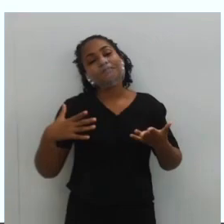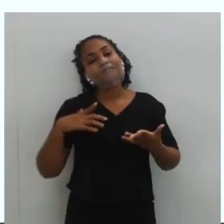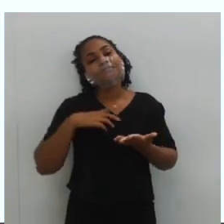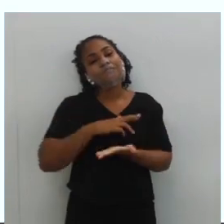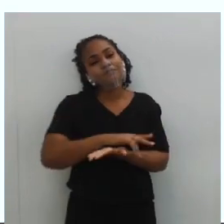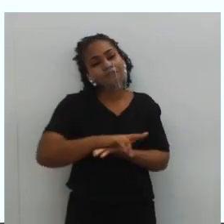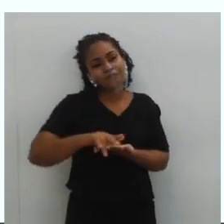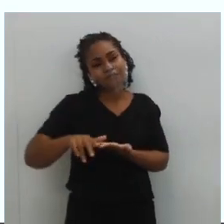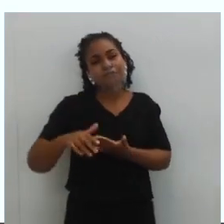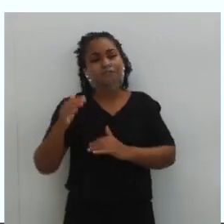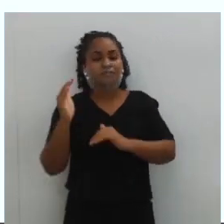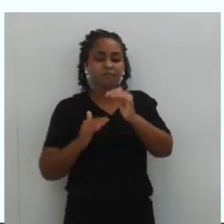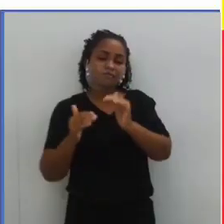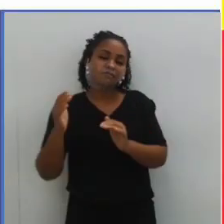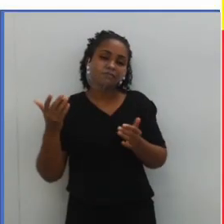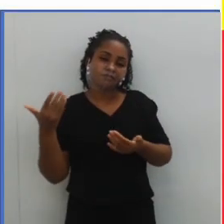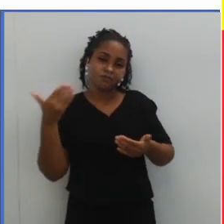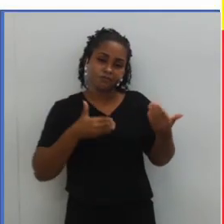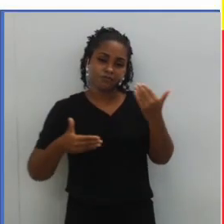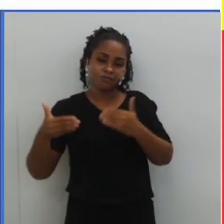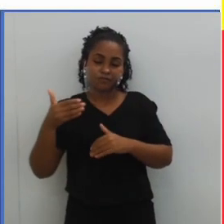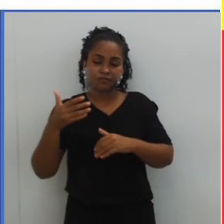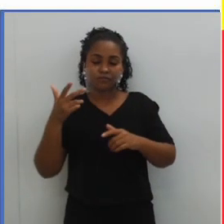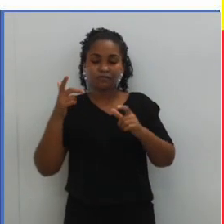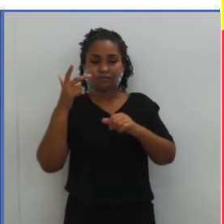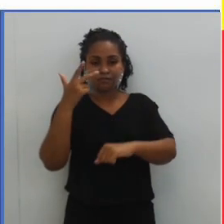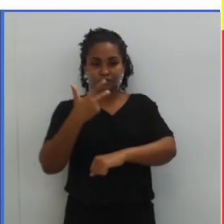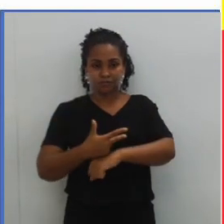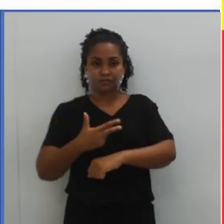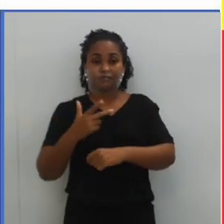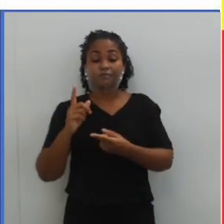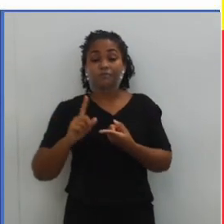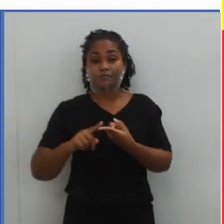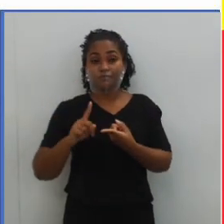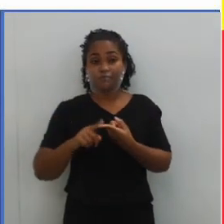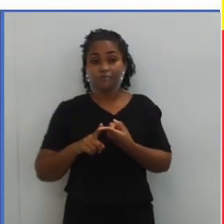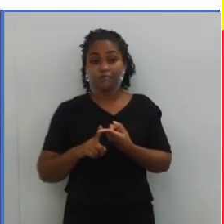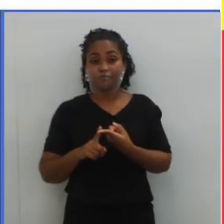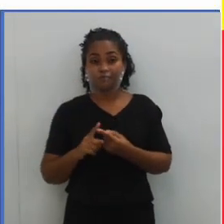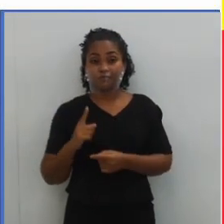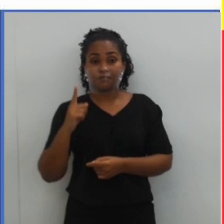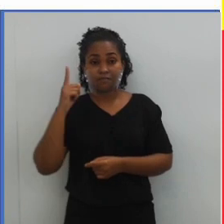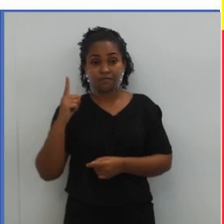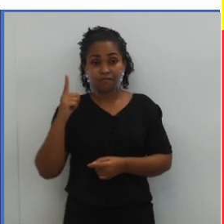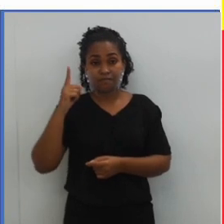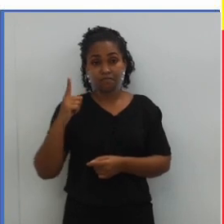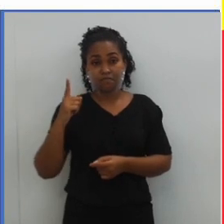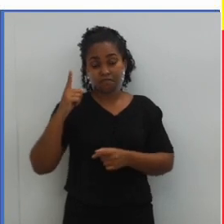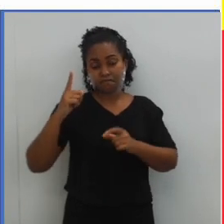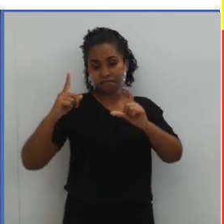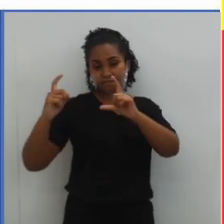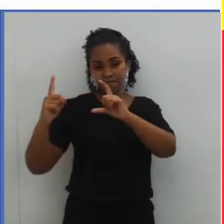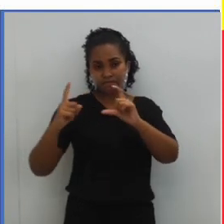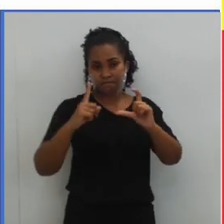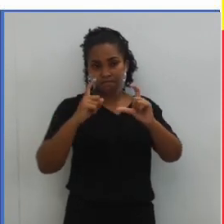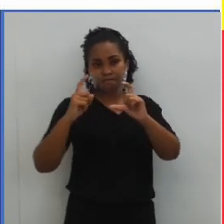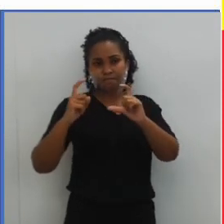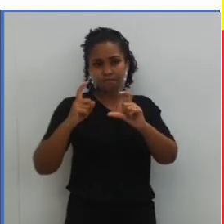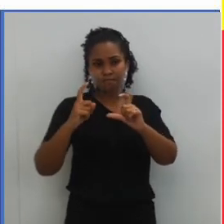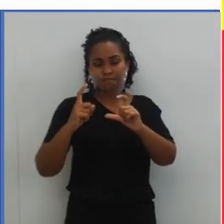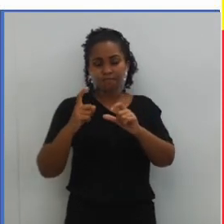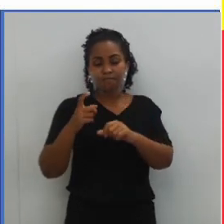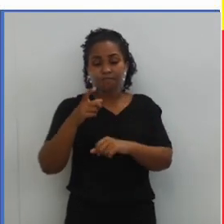estão envolvidos para a produção. Temos também o núcleo de fotografia, né, que é chefiado pelo diretor